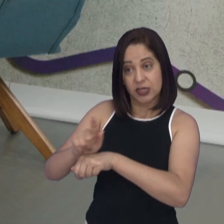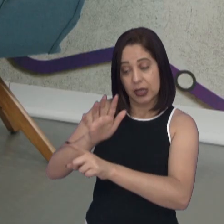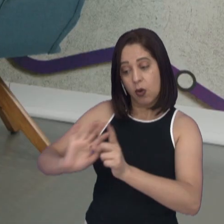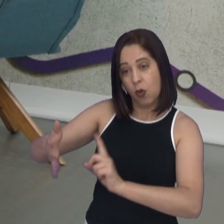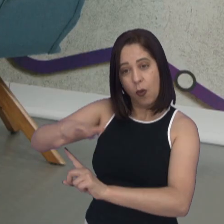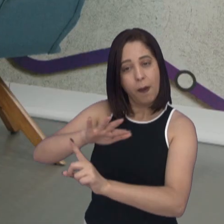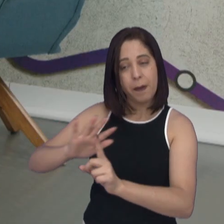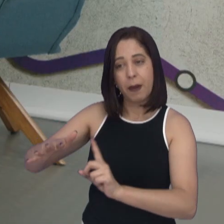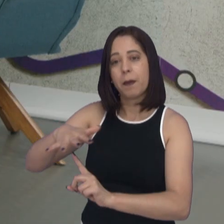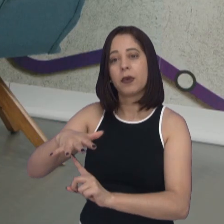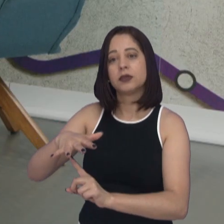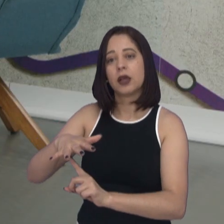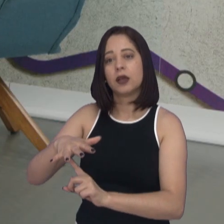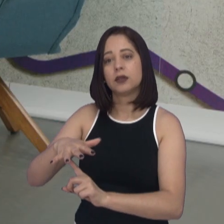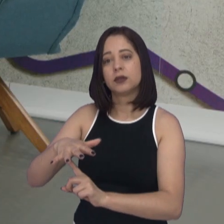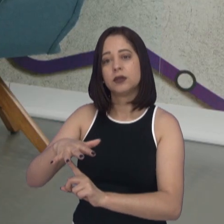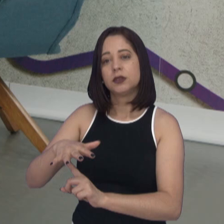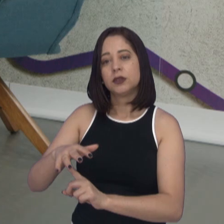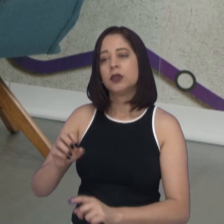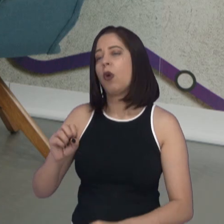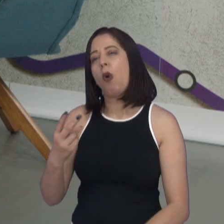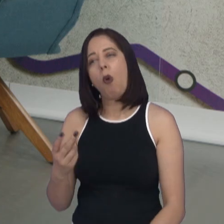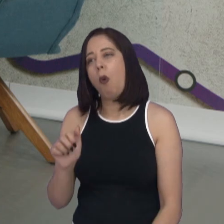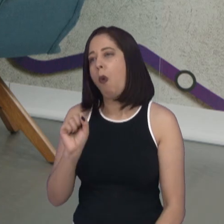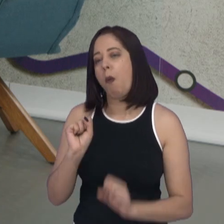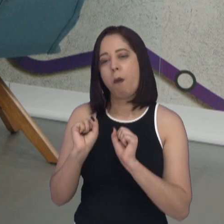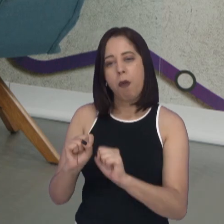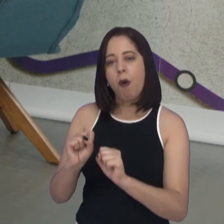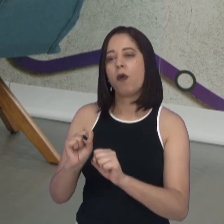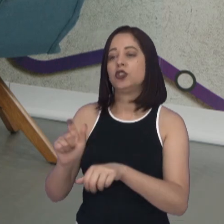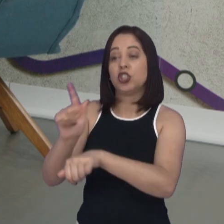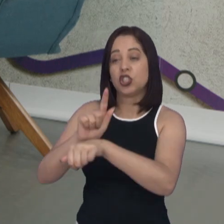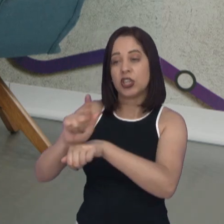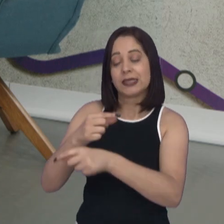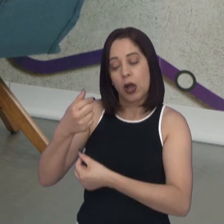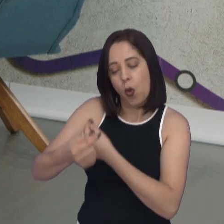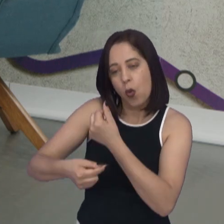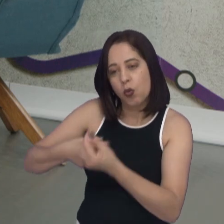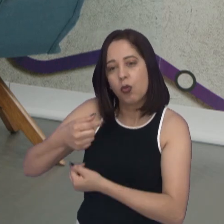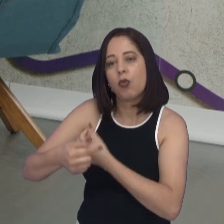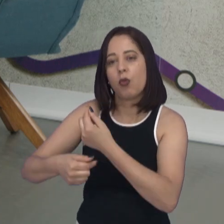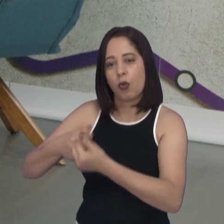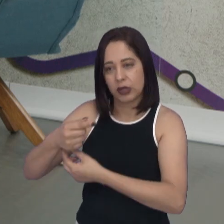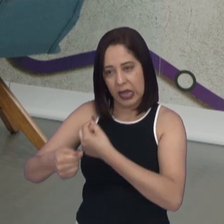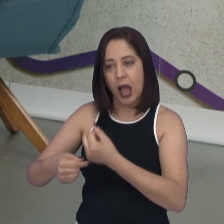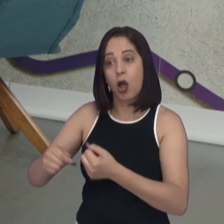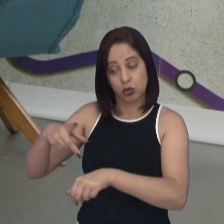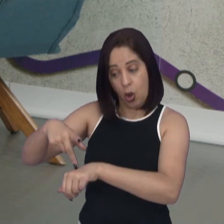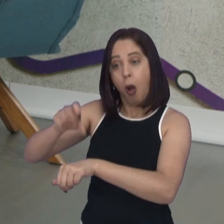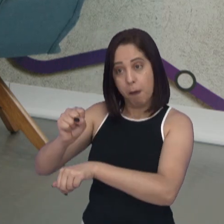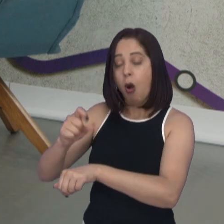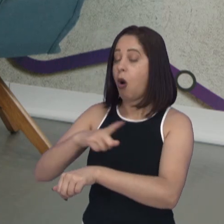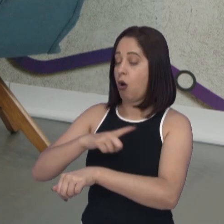alguma outra especialização de otimização de recursos, gestão de negócios. Eu vi também que tem várias pós em que dá para, que